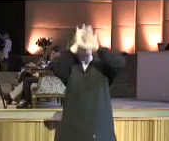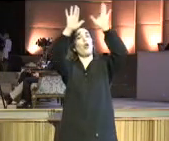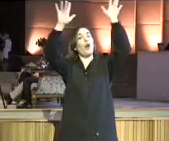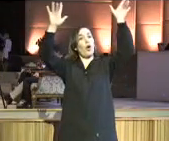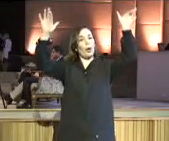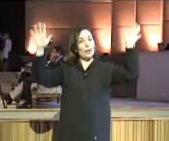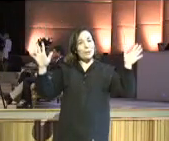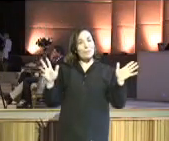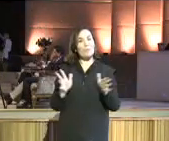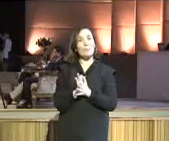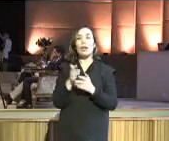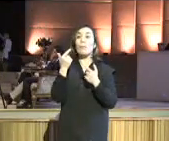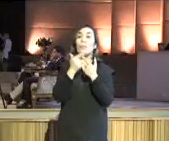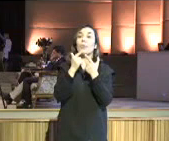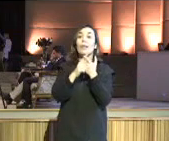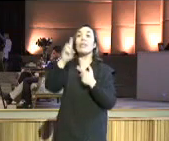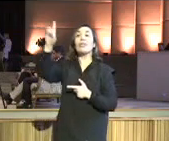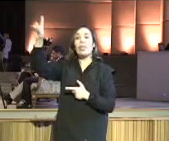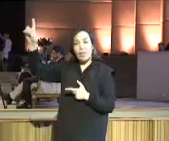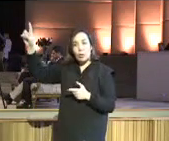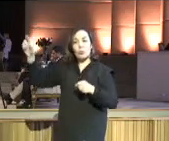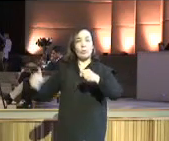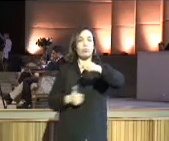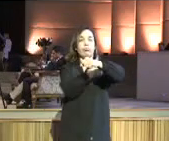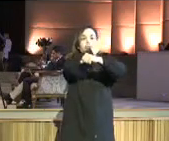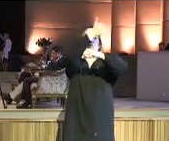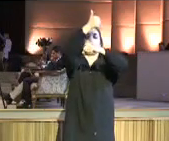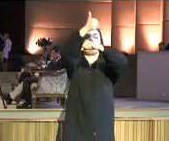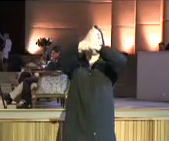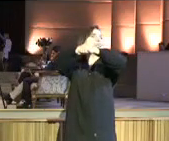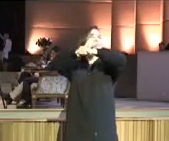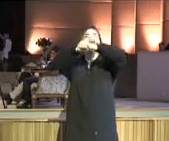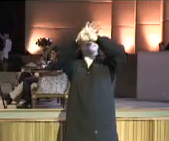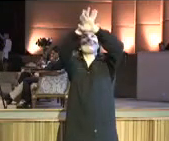porque o Senhor é o Senhor de toda a glória,